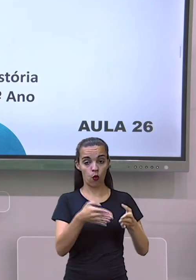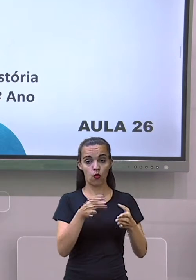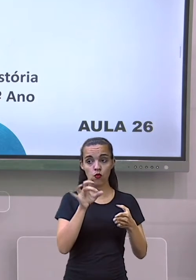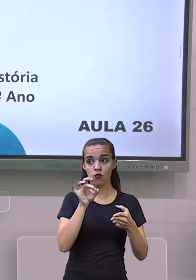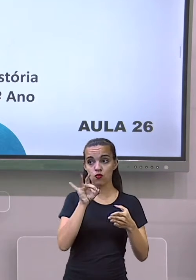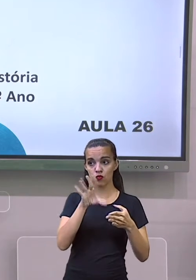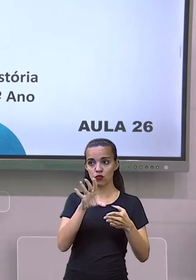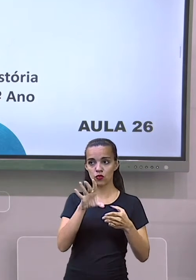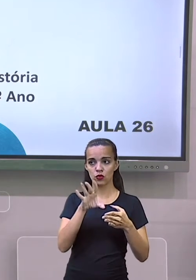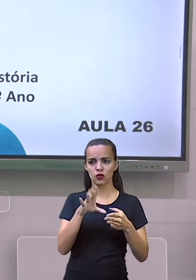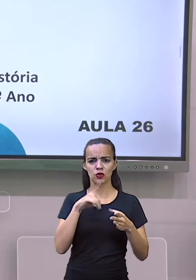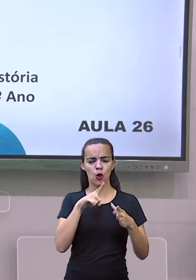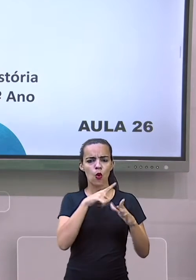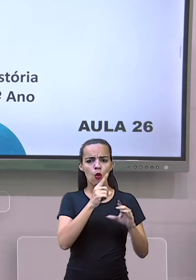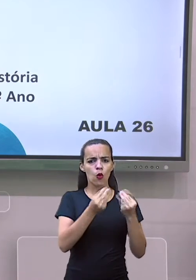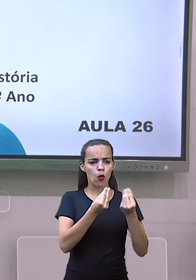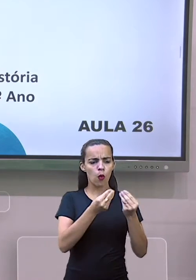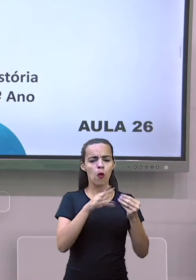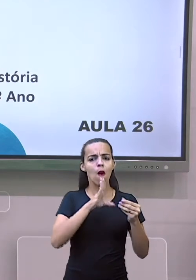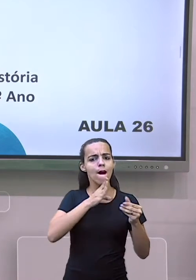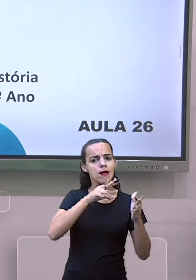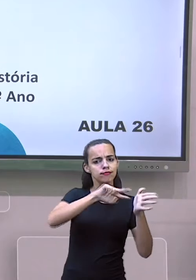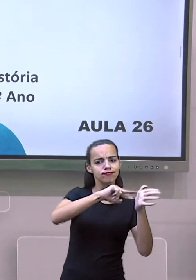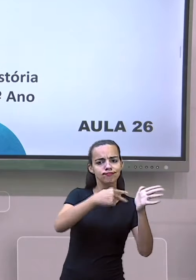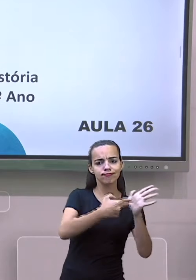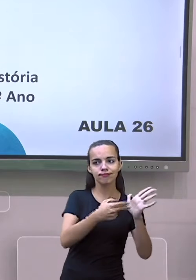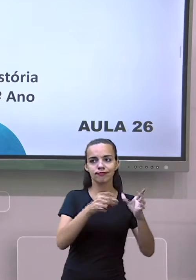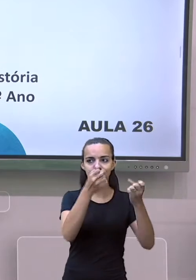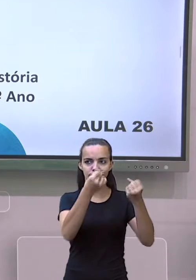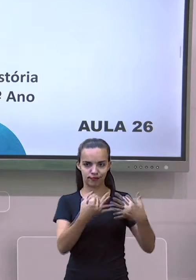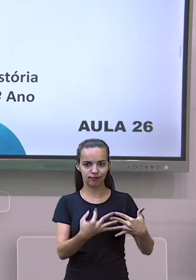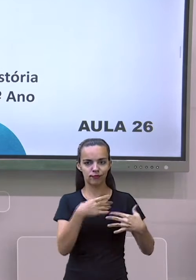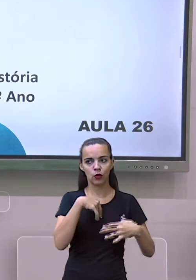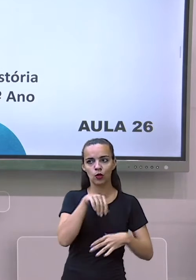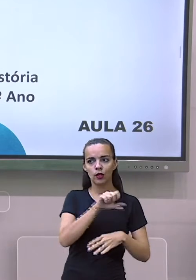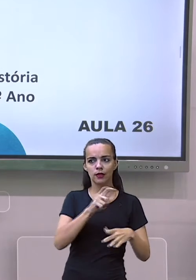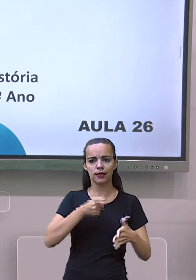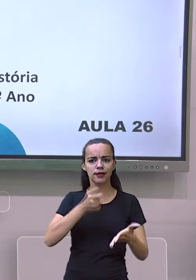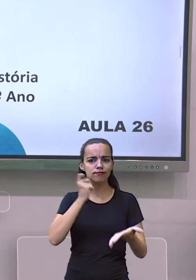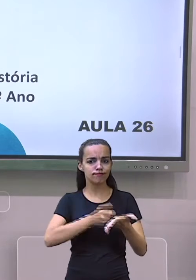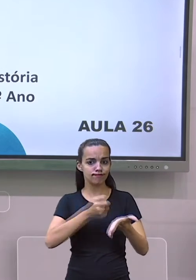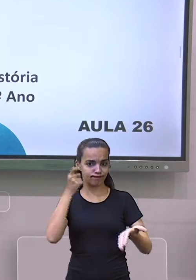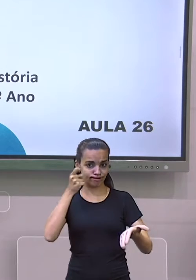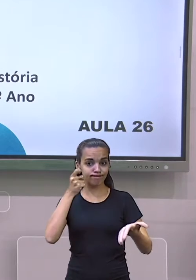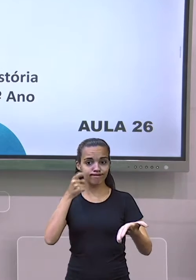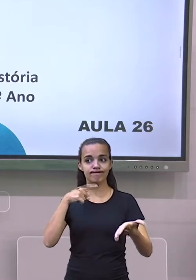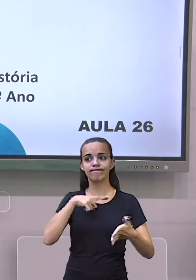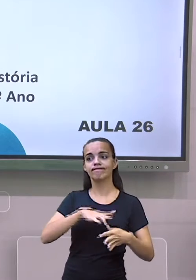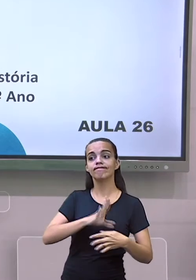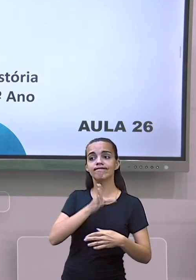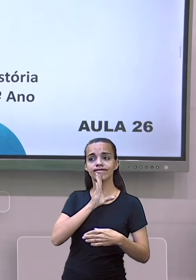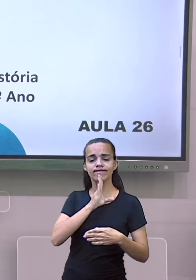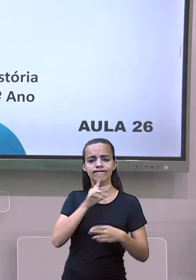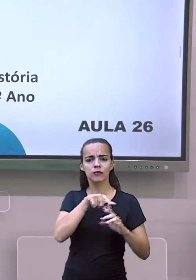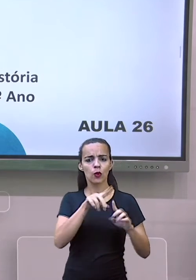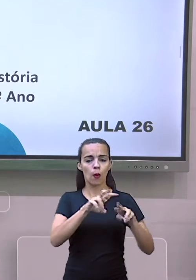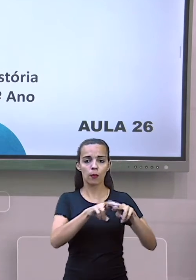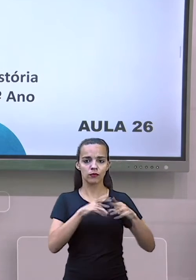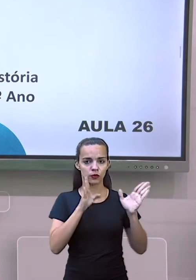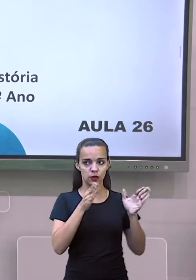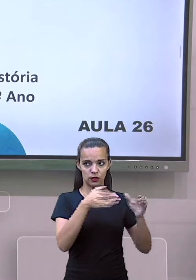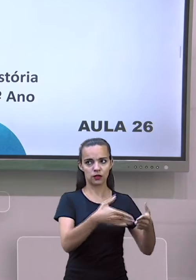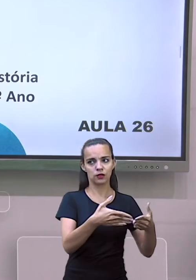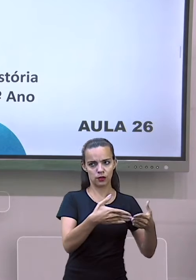literalmente um dos símbolos, né, do socialismo e do comunismo, o martelo, nesta doutrina,